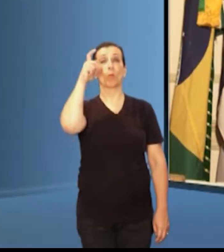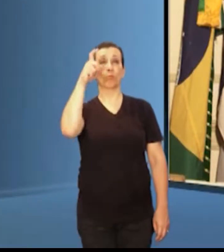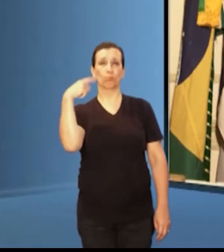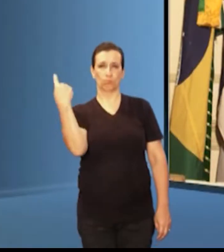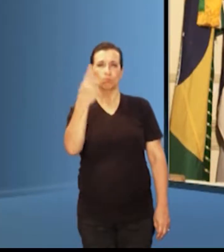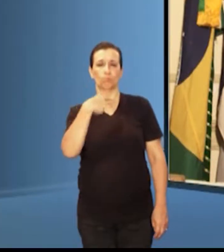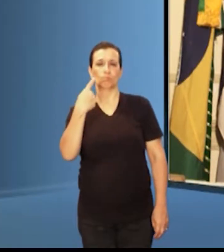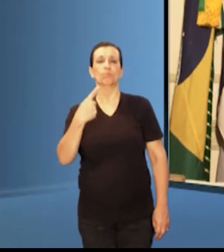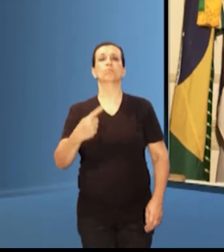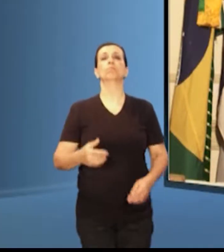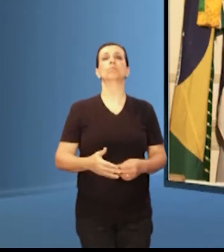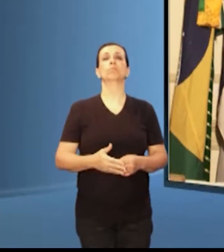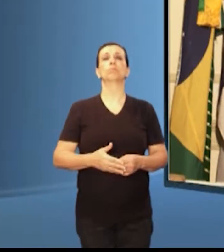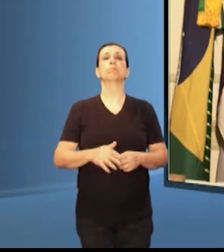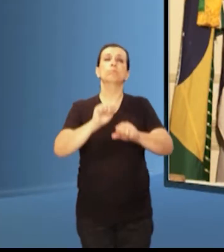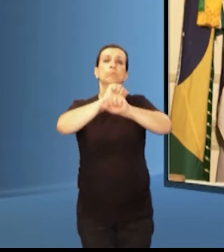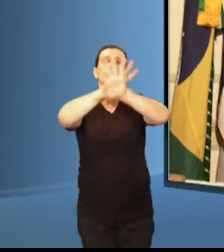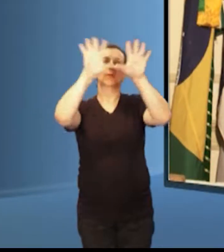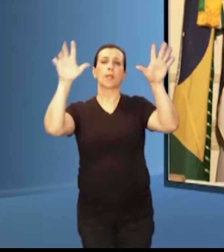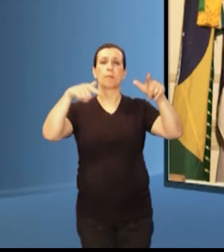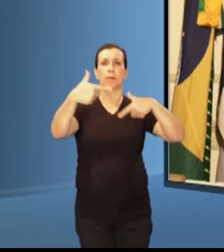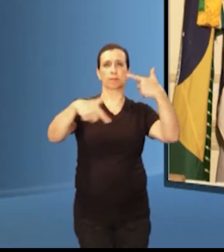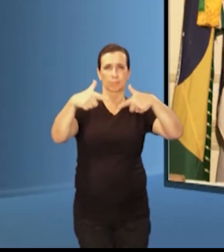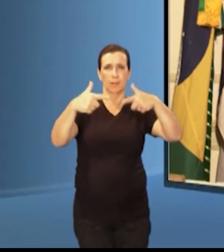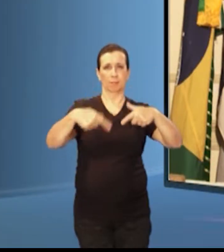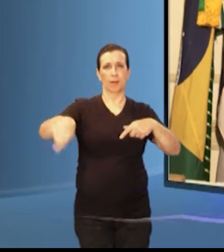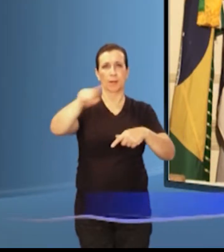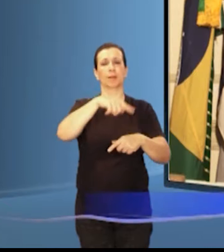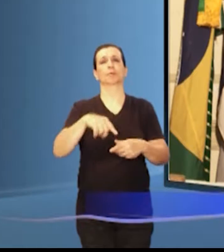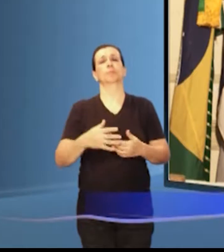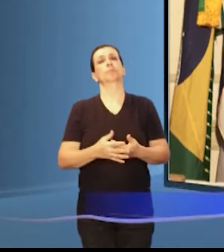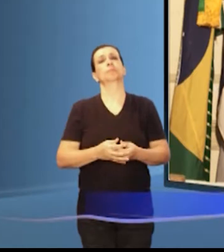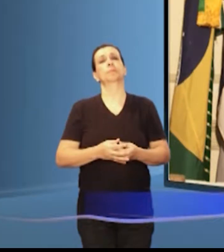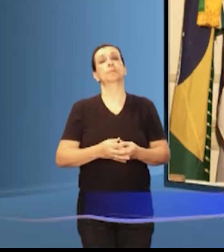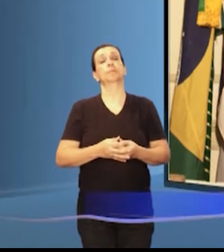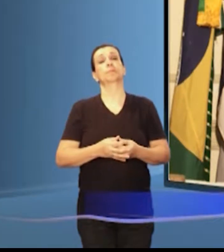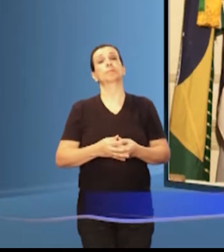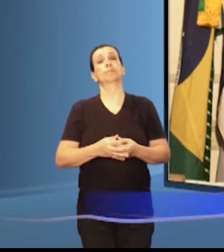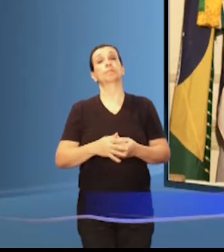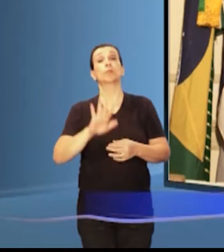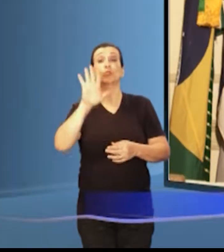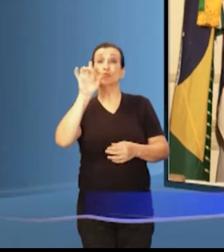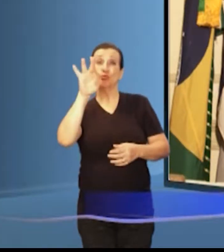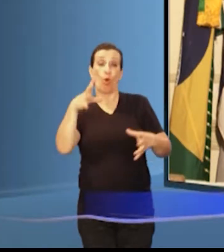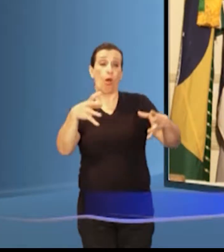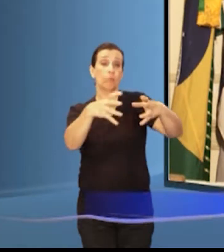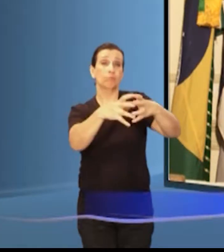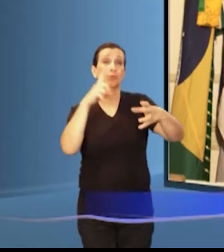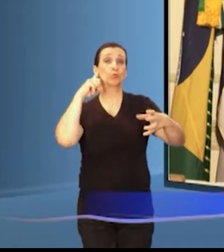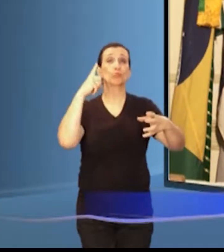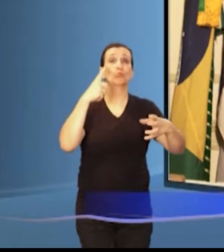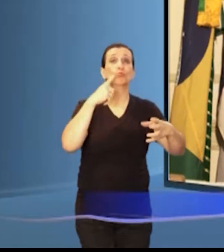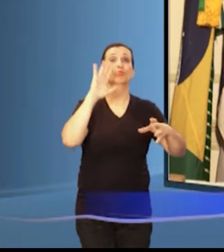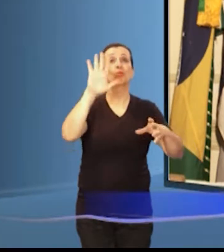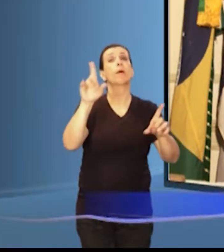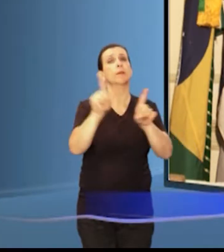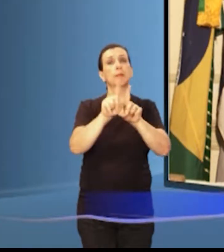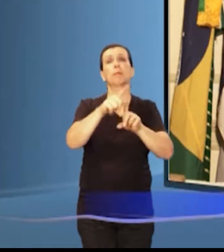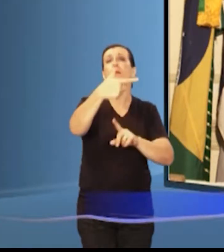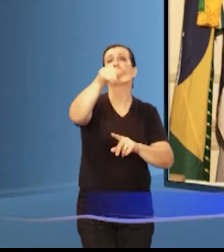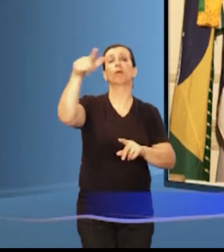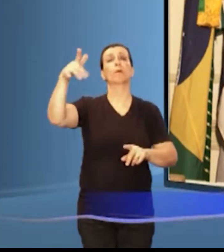A nossa intenção com esse trabalho é esclarecer não só a comunidade